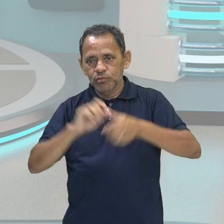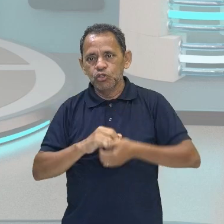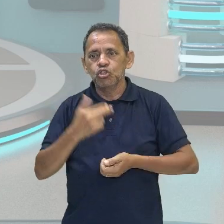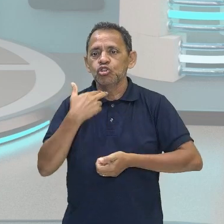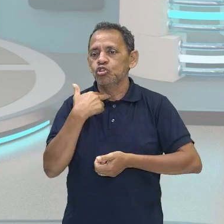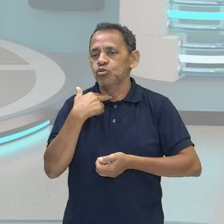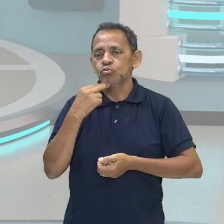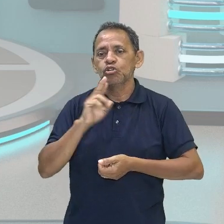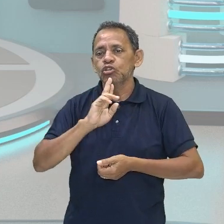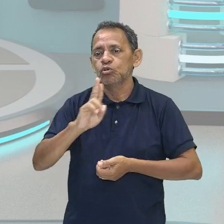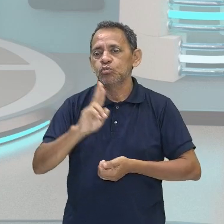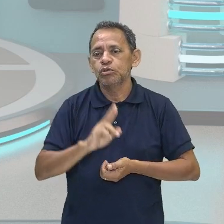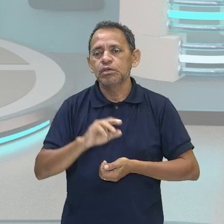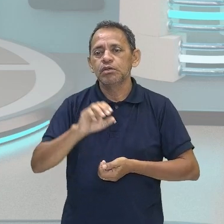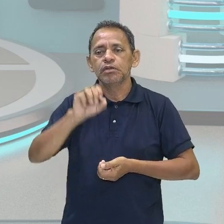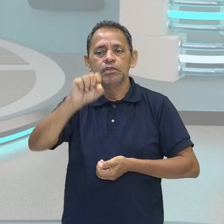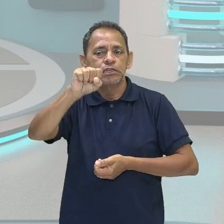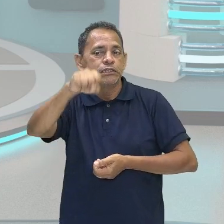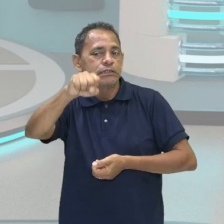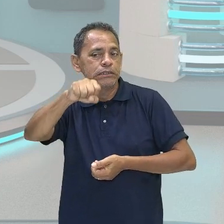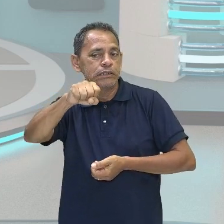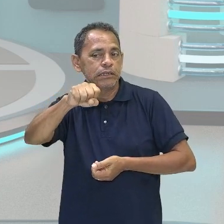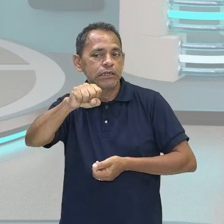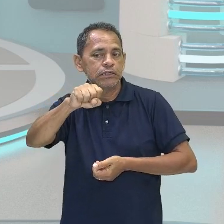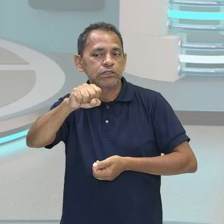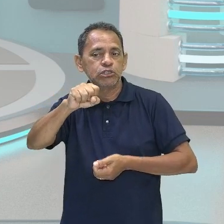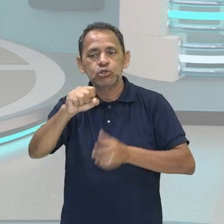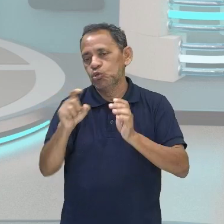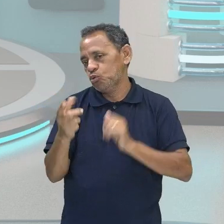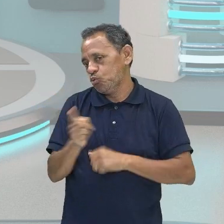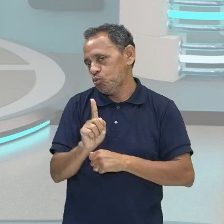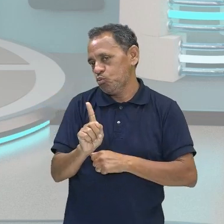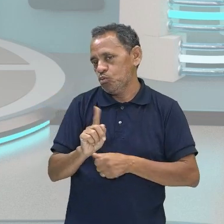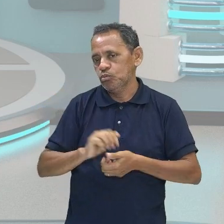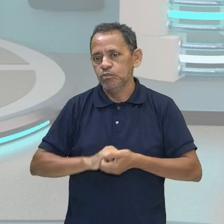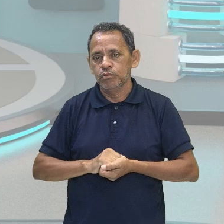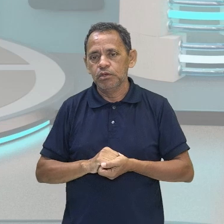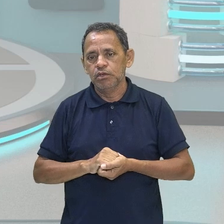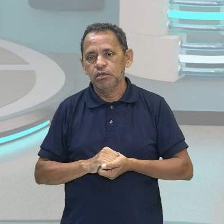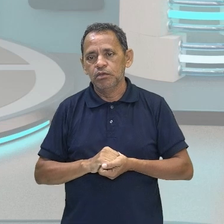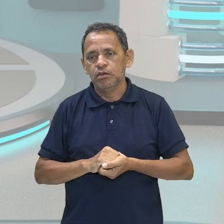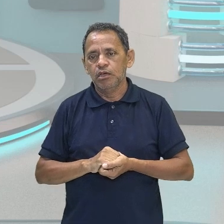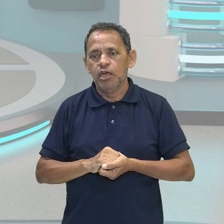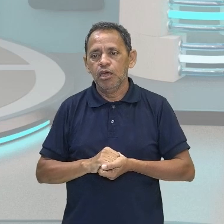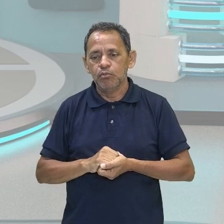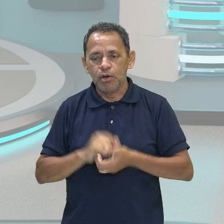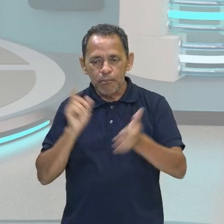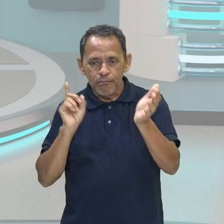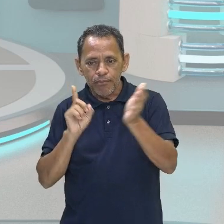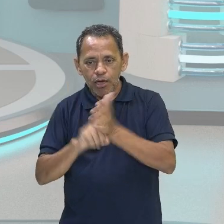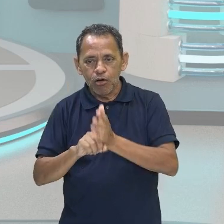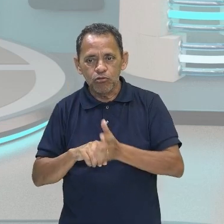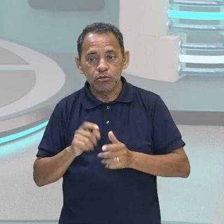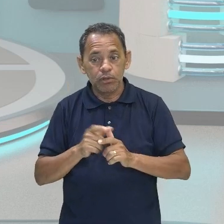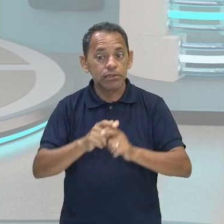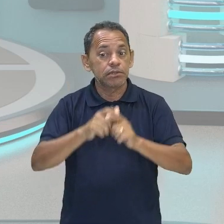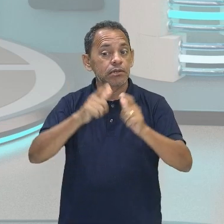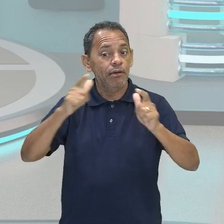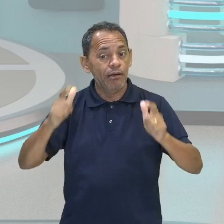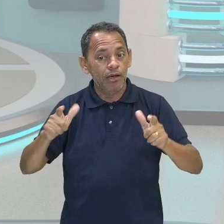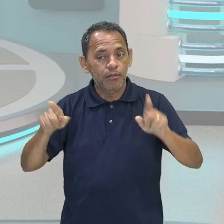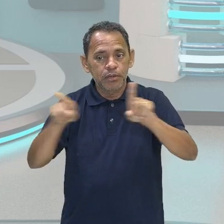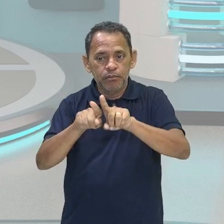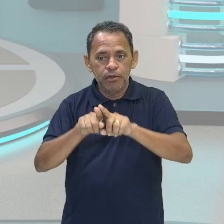com yes, no. Não tem como. É uma pergunta mais aberta, né? Where are